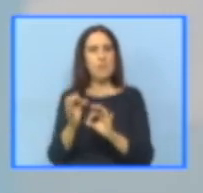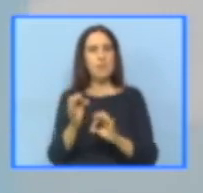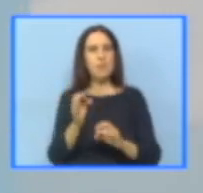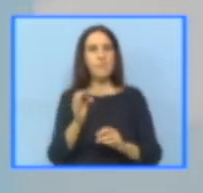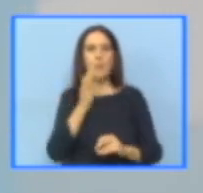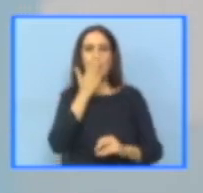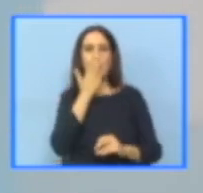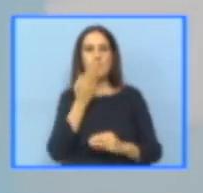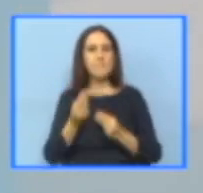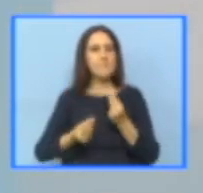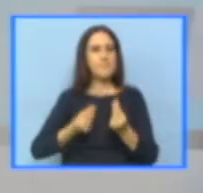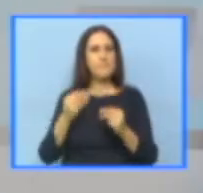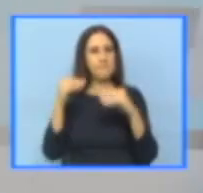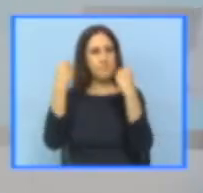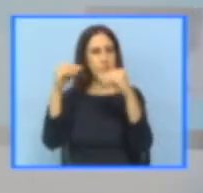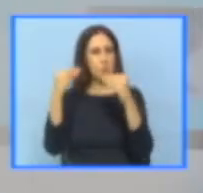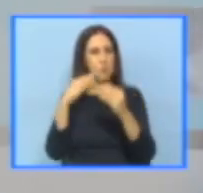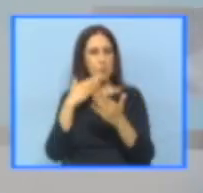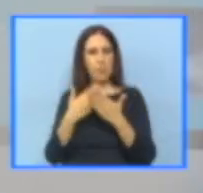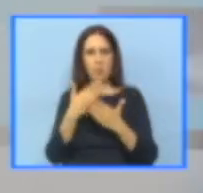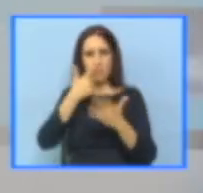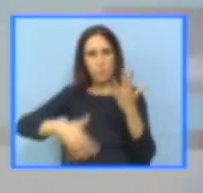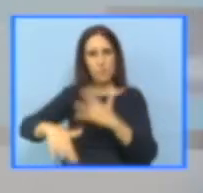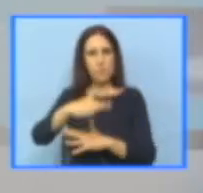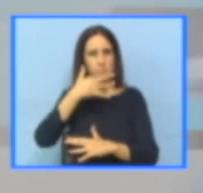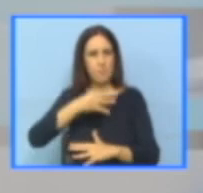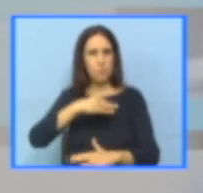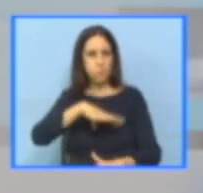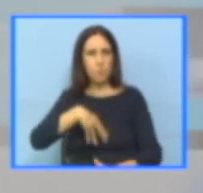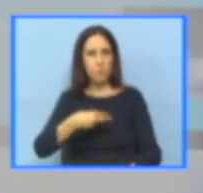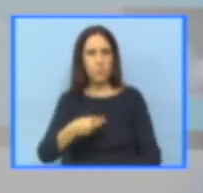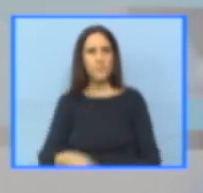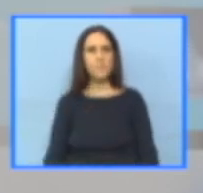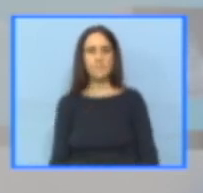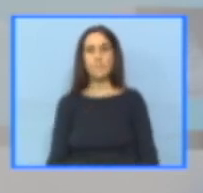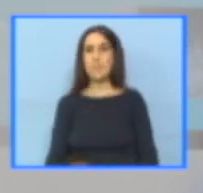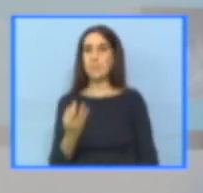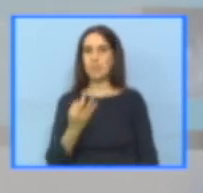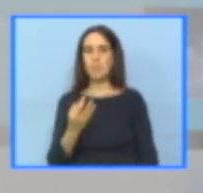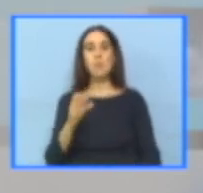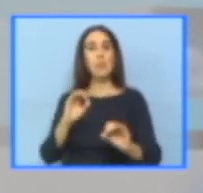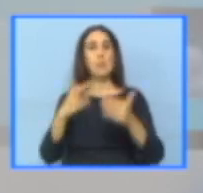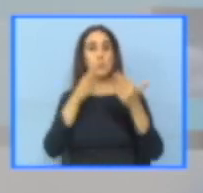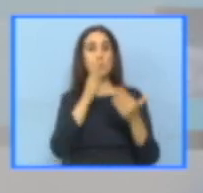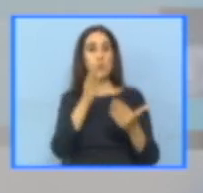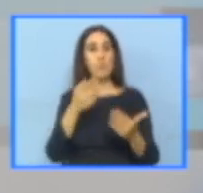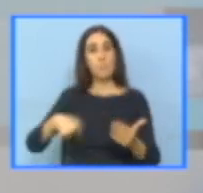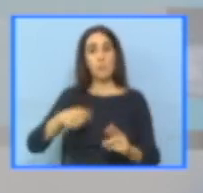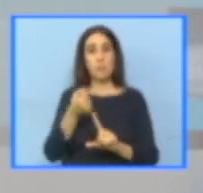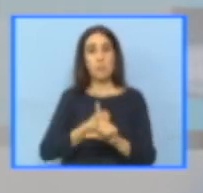quase pedagógico para a população de todo o mundo. É, certamente. E é por isso, como dizia logo no início, um desafio para